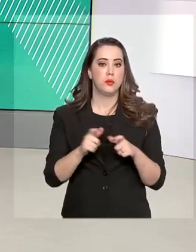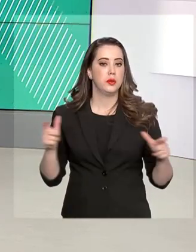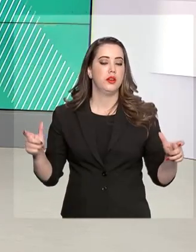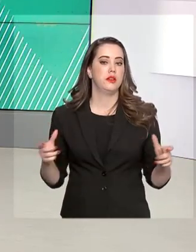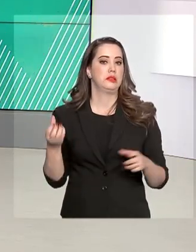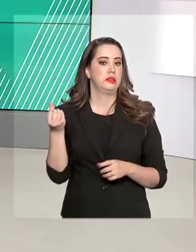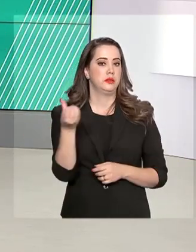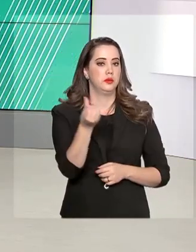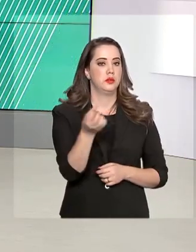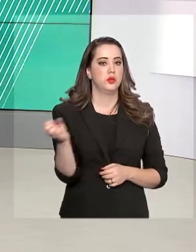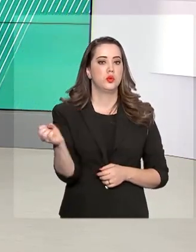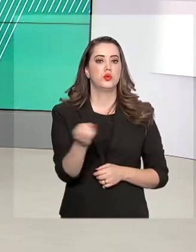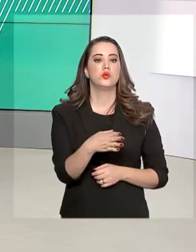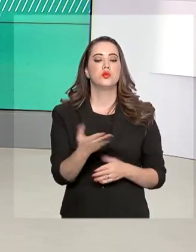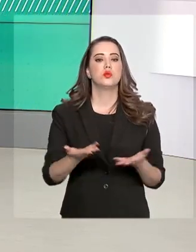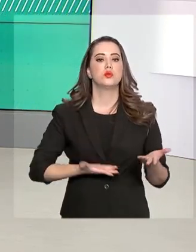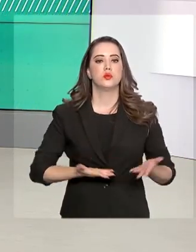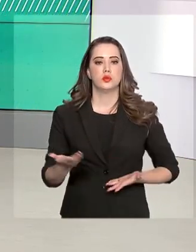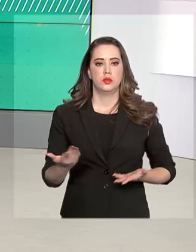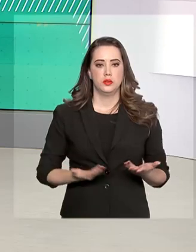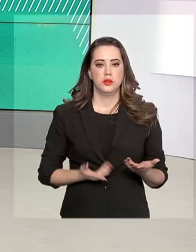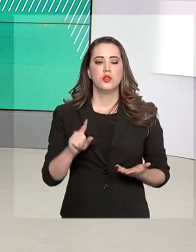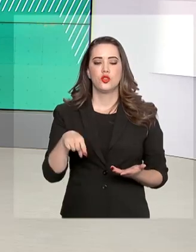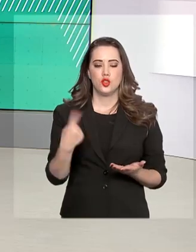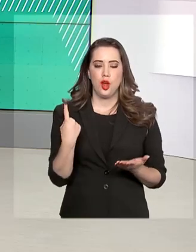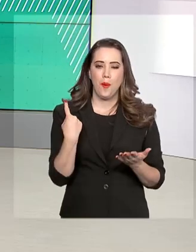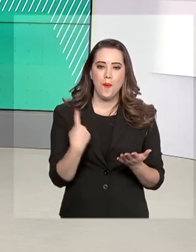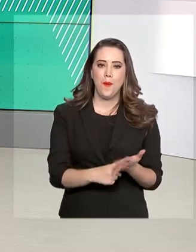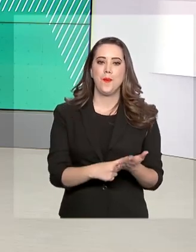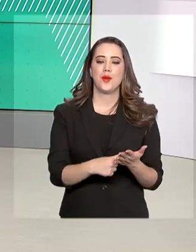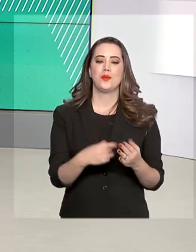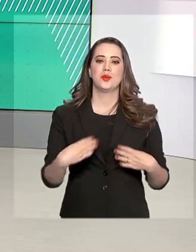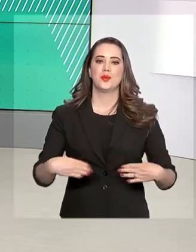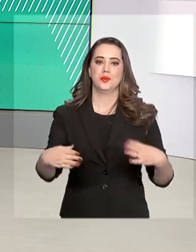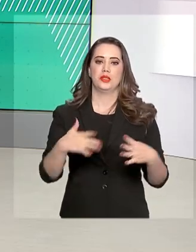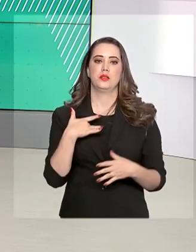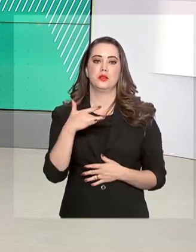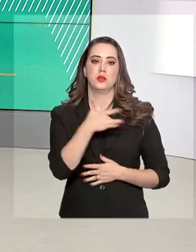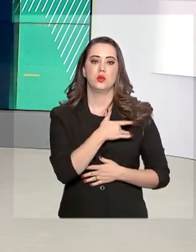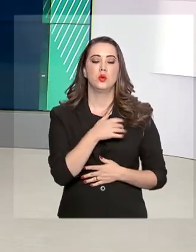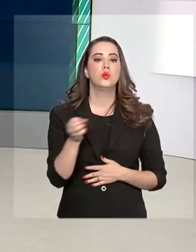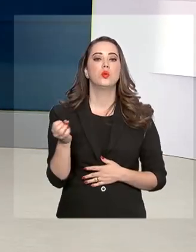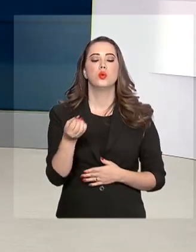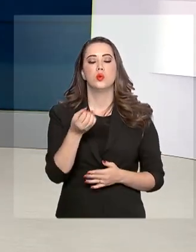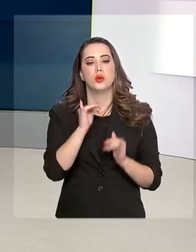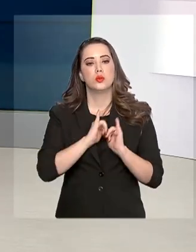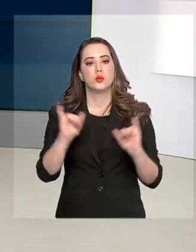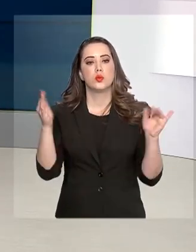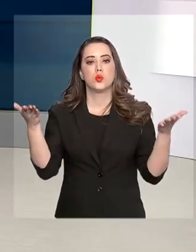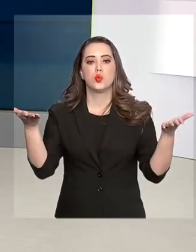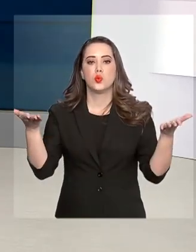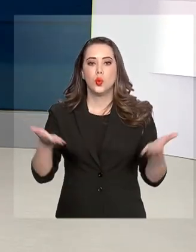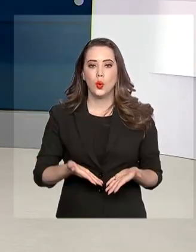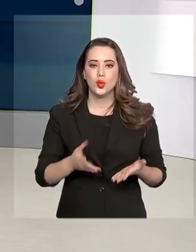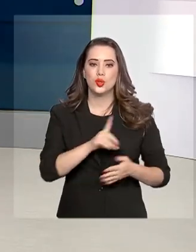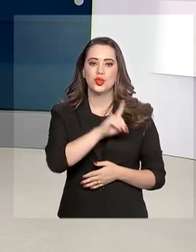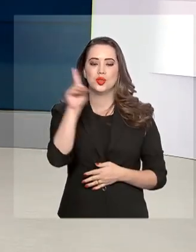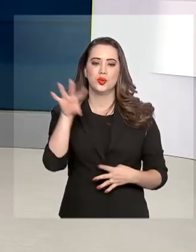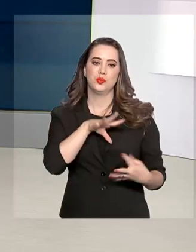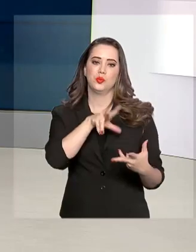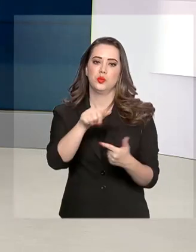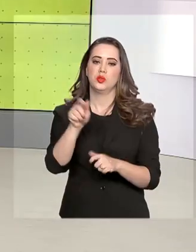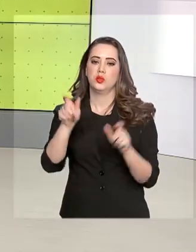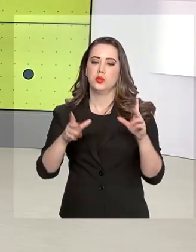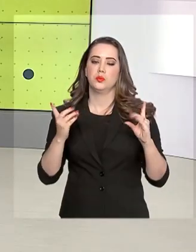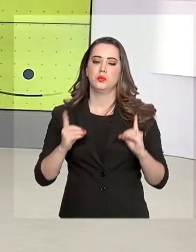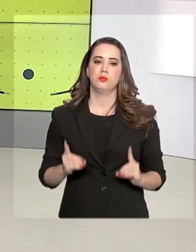ampliado. 66 novos serviços foram credenciados pelo Ministério da Saúde. O anúncio foi feito hoje, Dia Internacional da